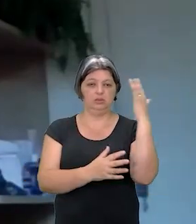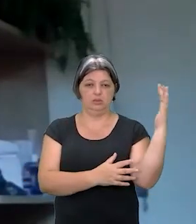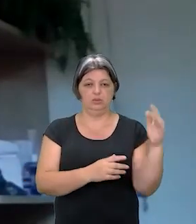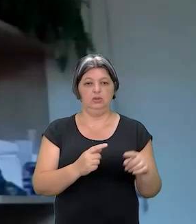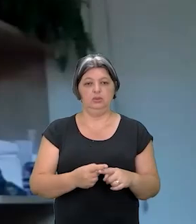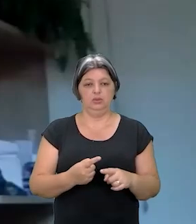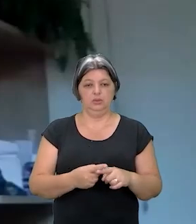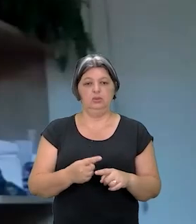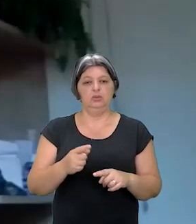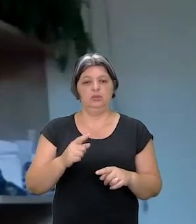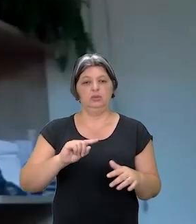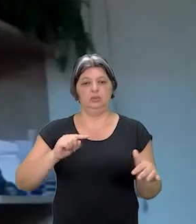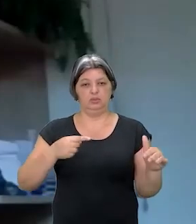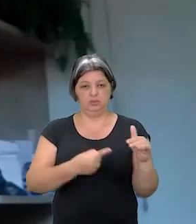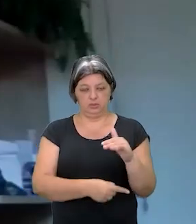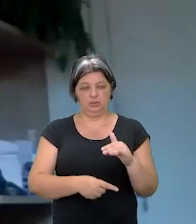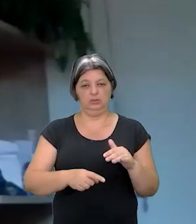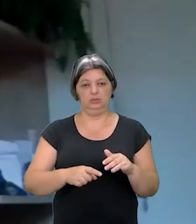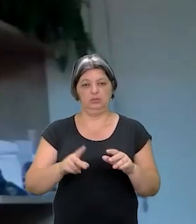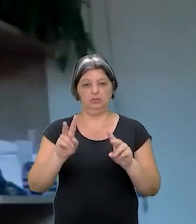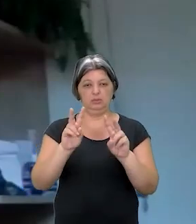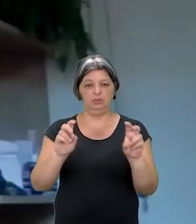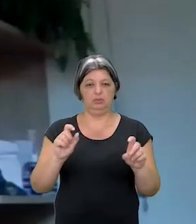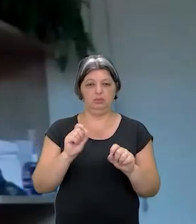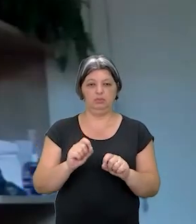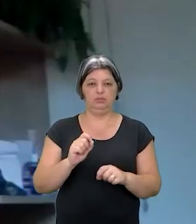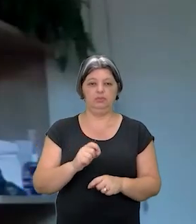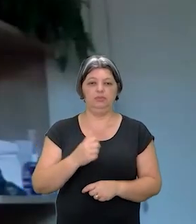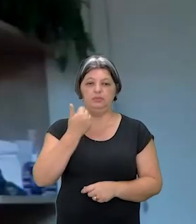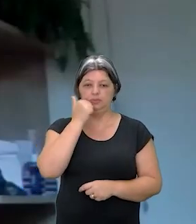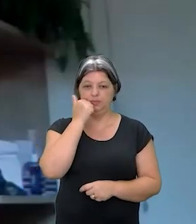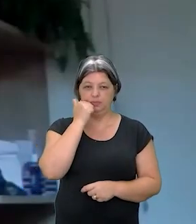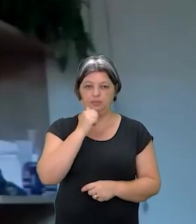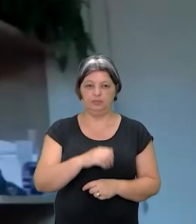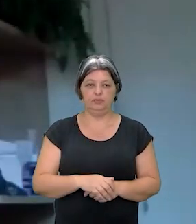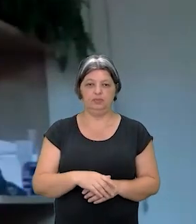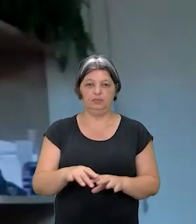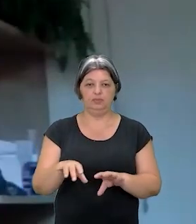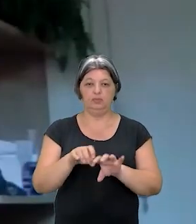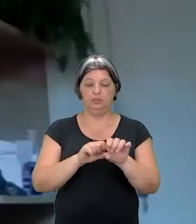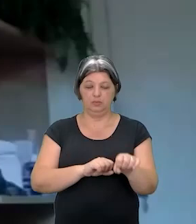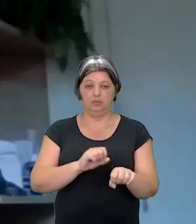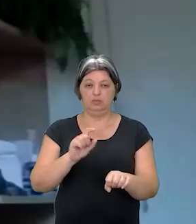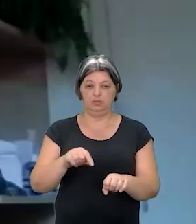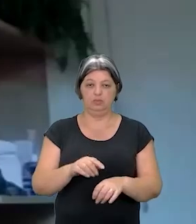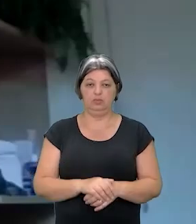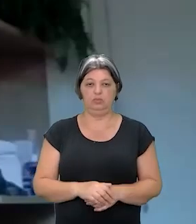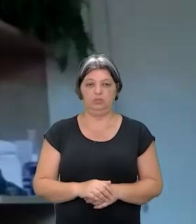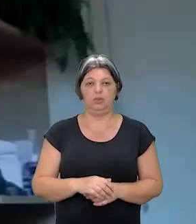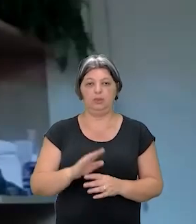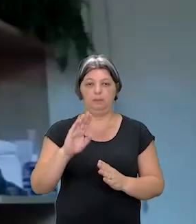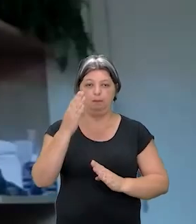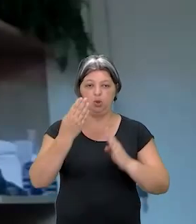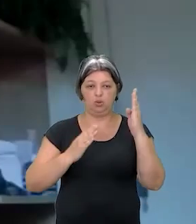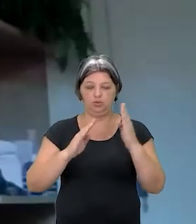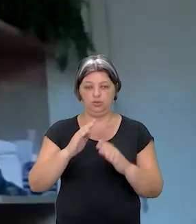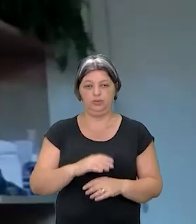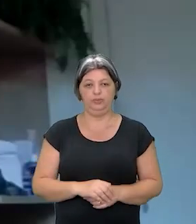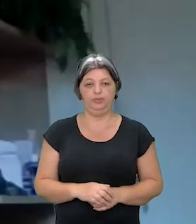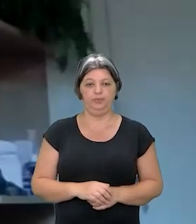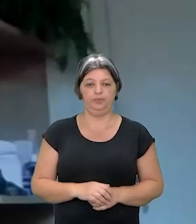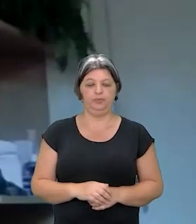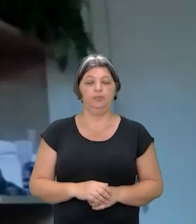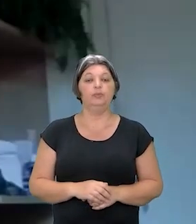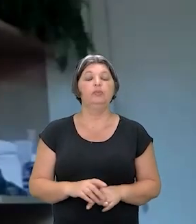e Aprofundamento, tenho um mestrado, um doutorado na área de ensino de ciências, mas minha formação inicial foi em biologia. Além disso,